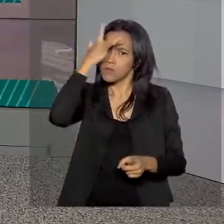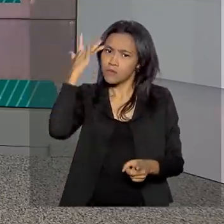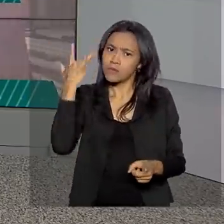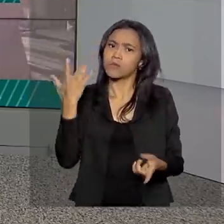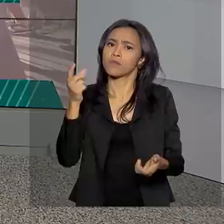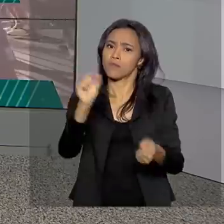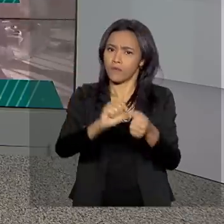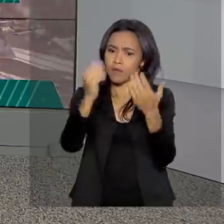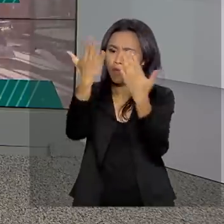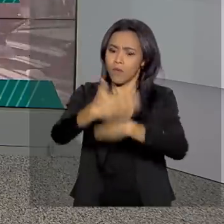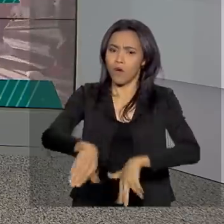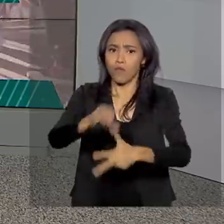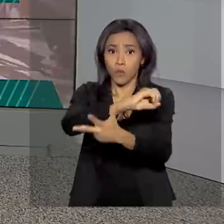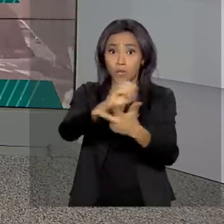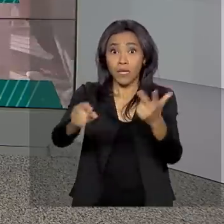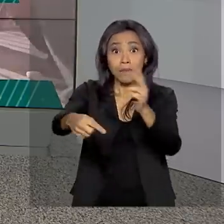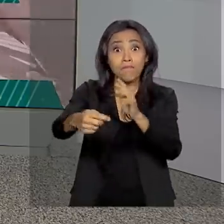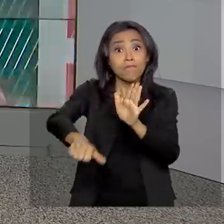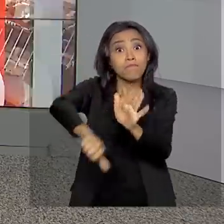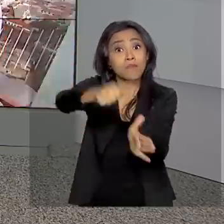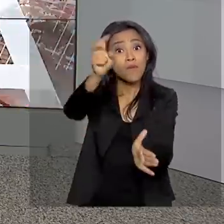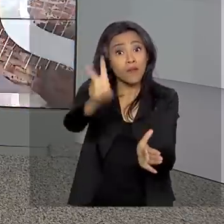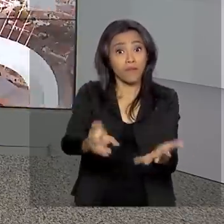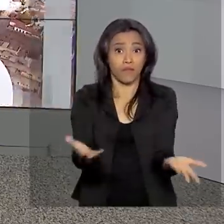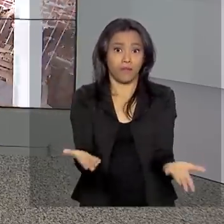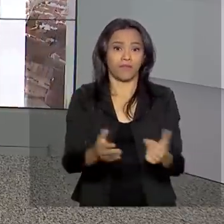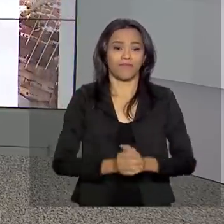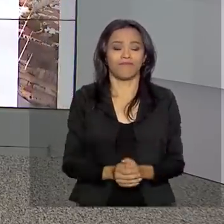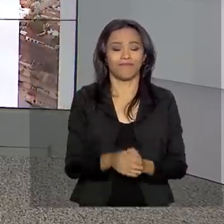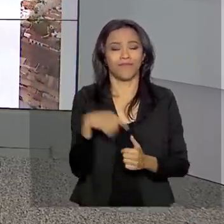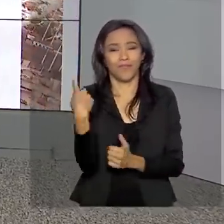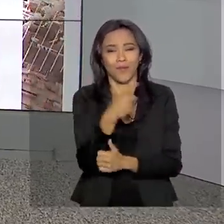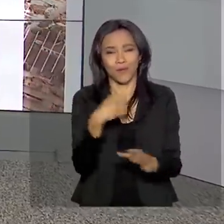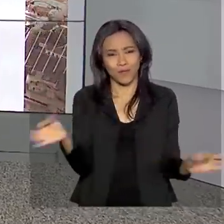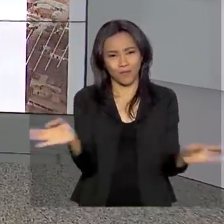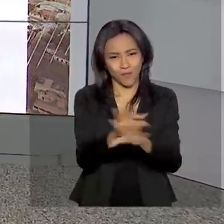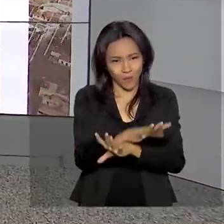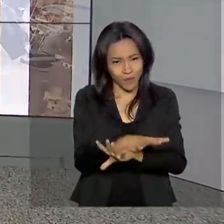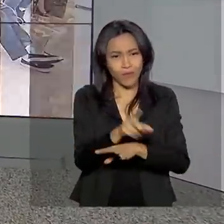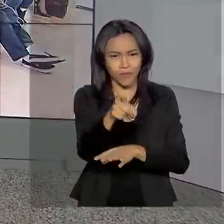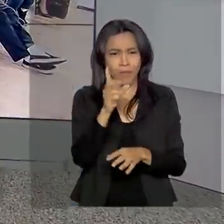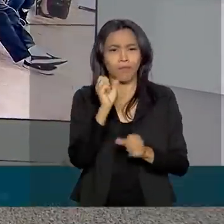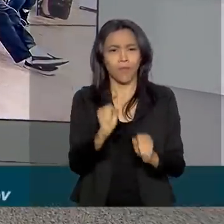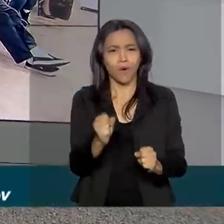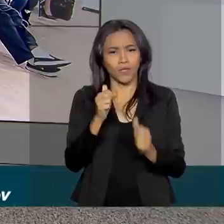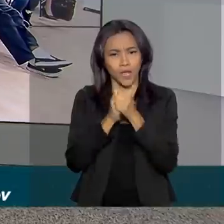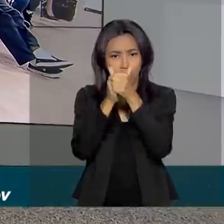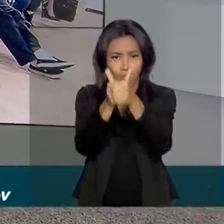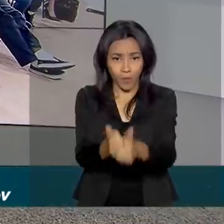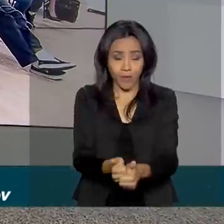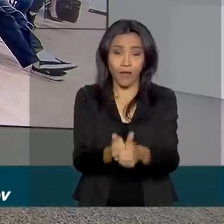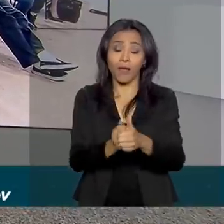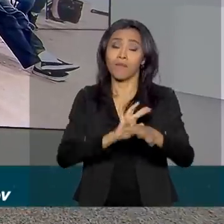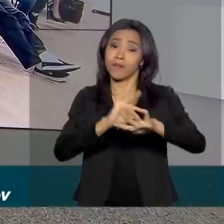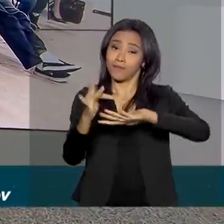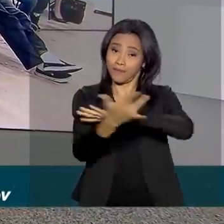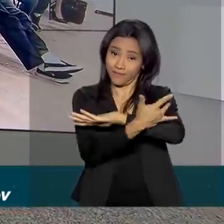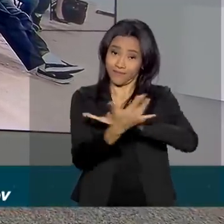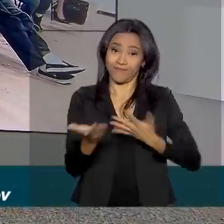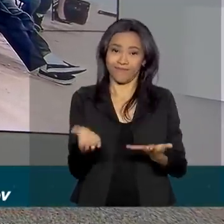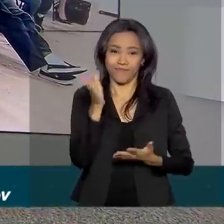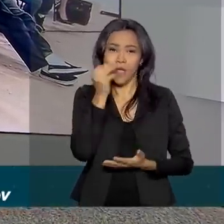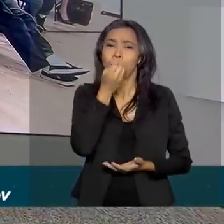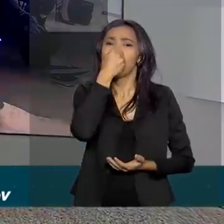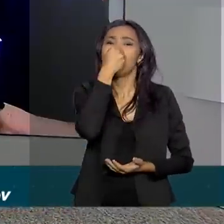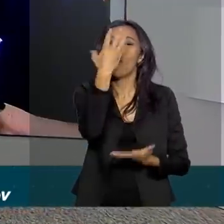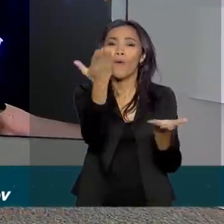prova do enem pela primeira vez neste ano a gente termina por aqui você pode nos acompanhar também pelas redes sociais boa